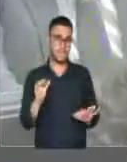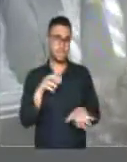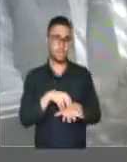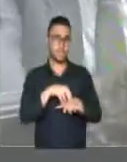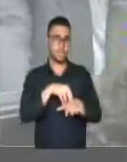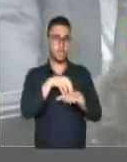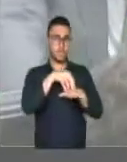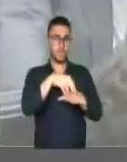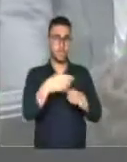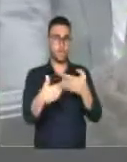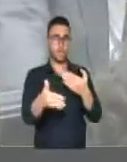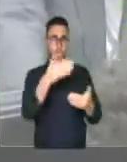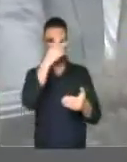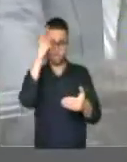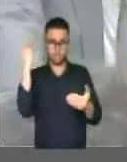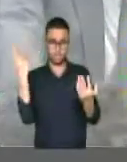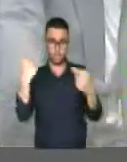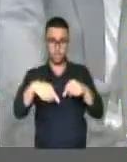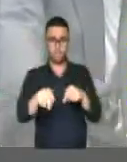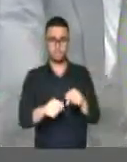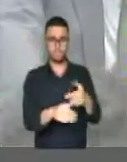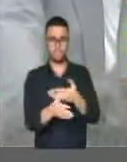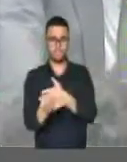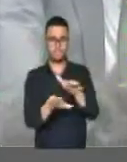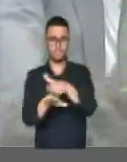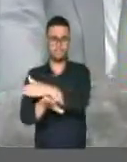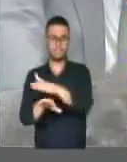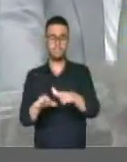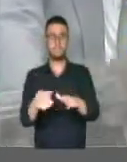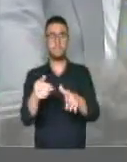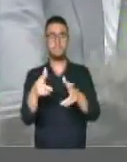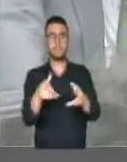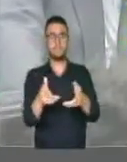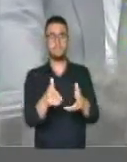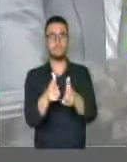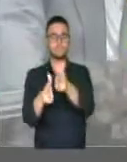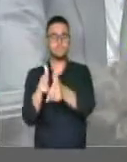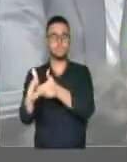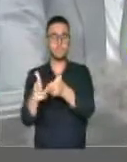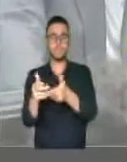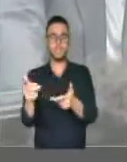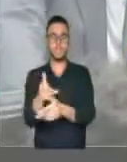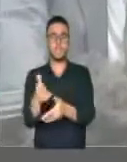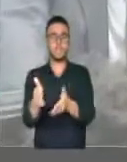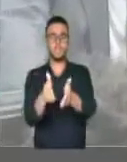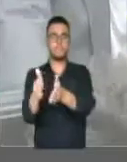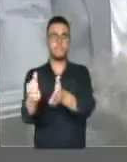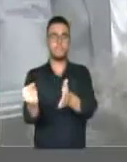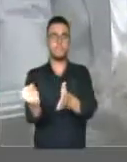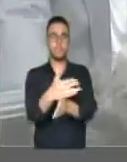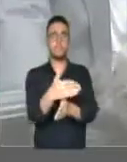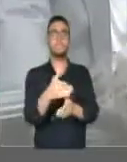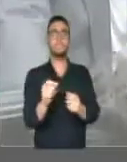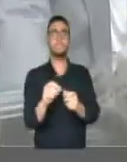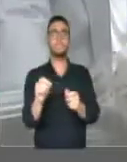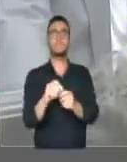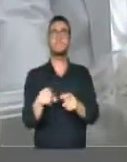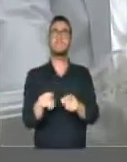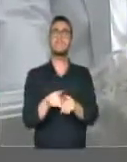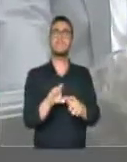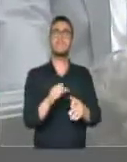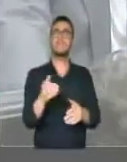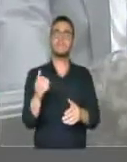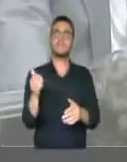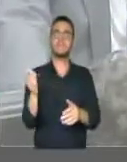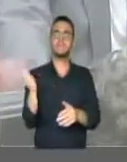todo aquele que a negue. É um trem riscando trilhos, abrindo novos espaços, acenando